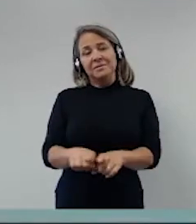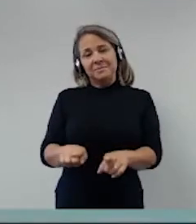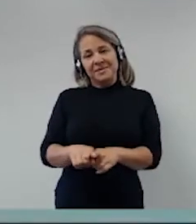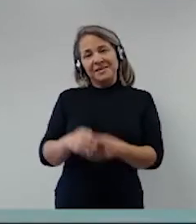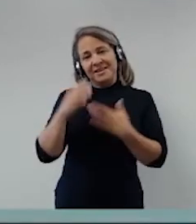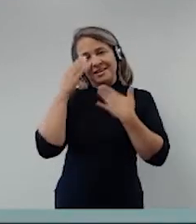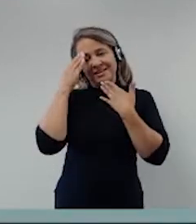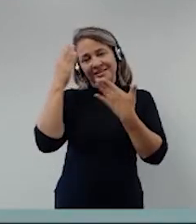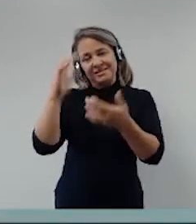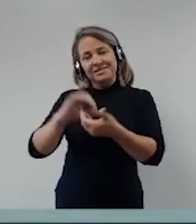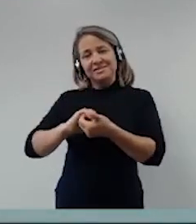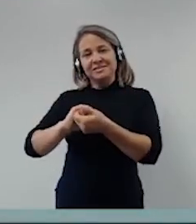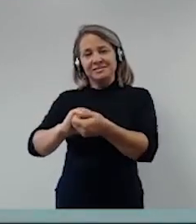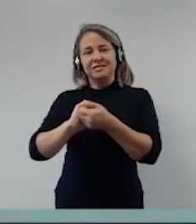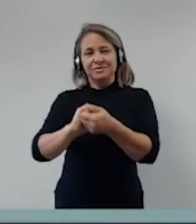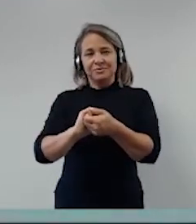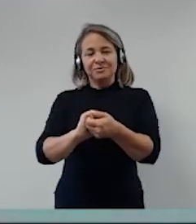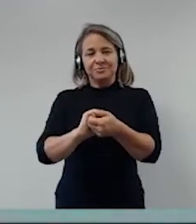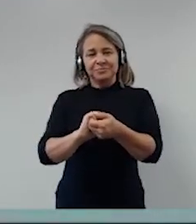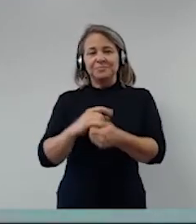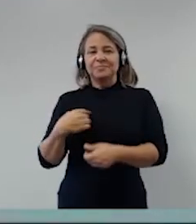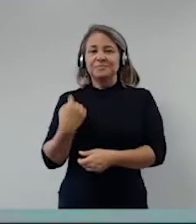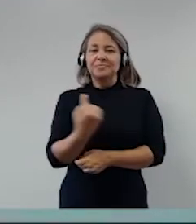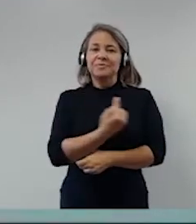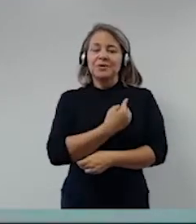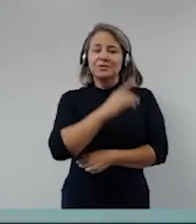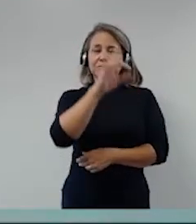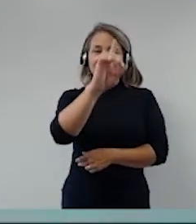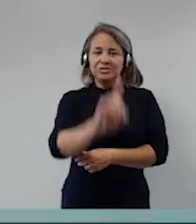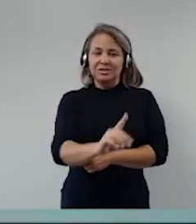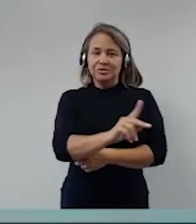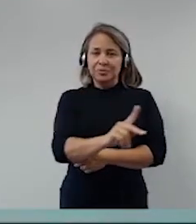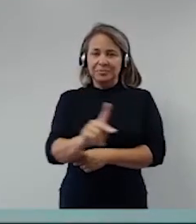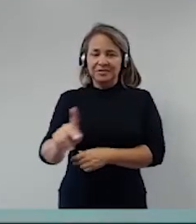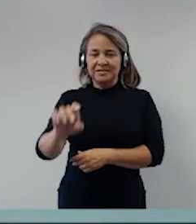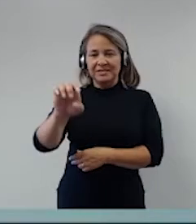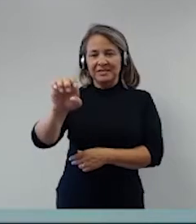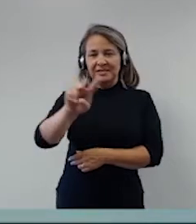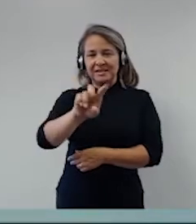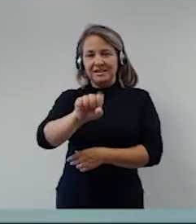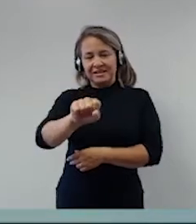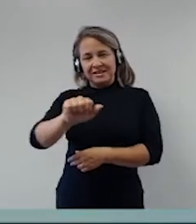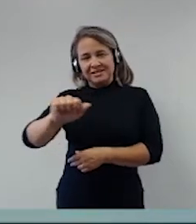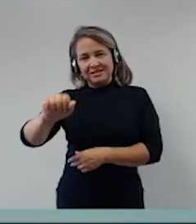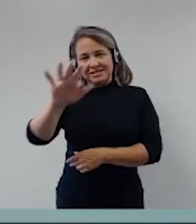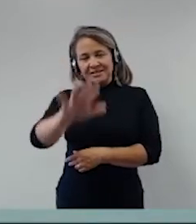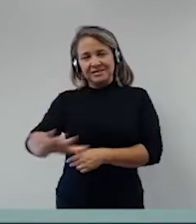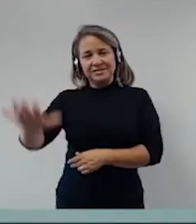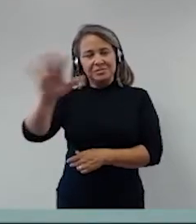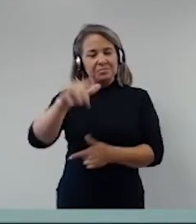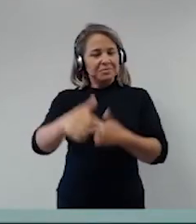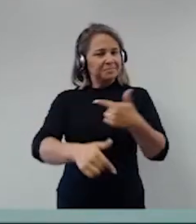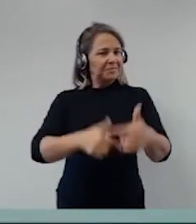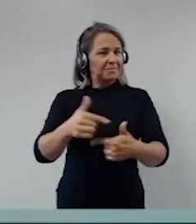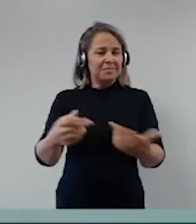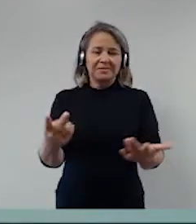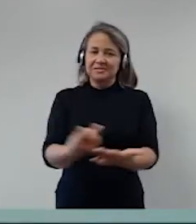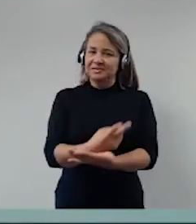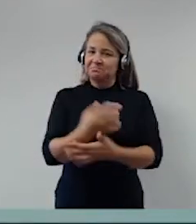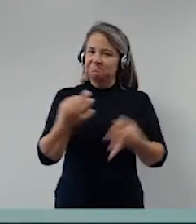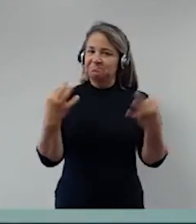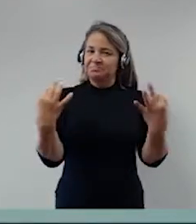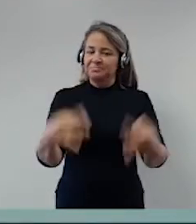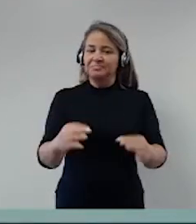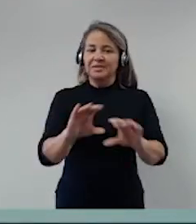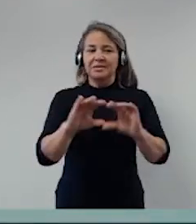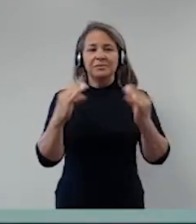e saúdo ao nosso diretor-presidente da ESA Nacional, pelo evento maravilhoso que está sendo esse congresso, e